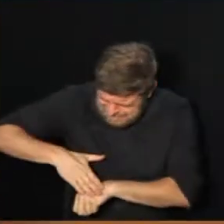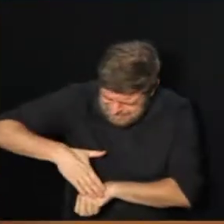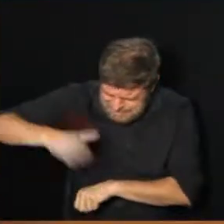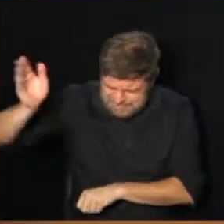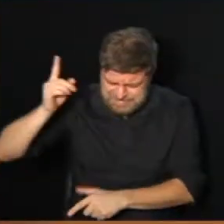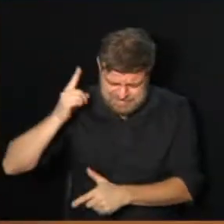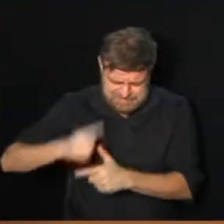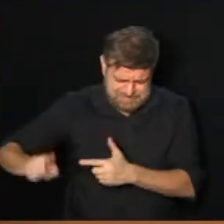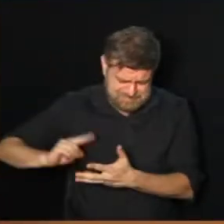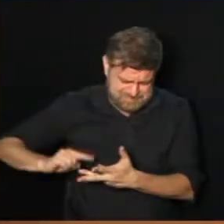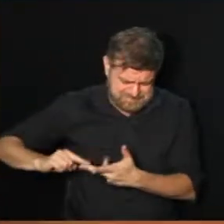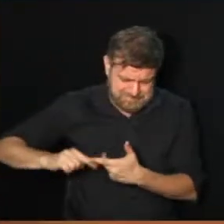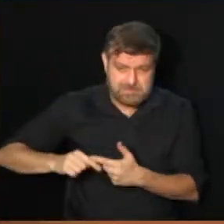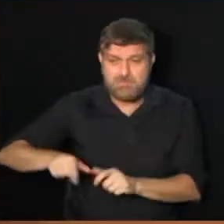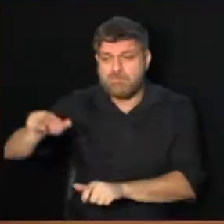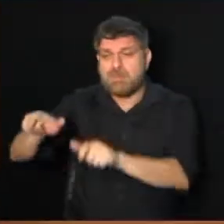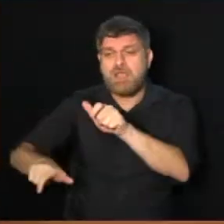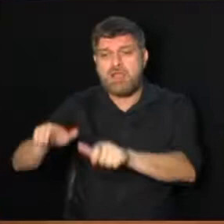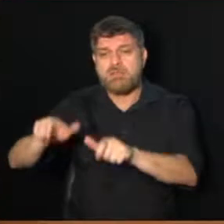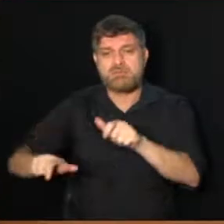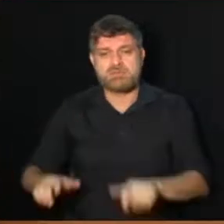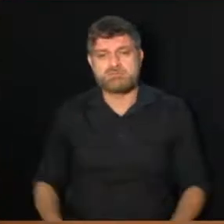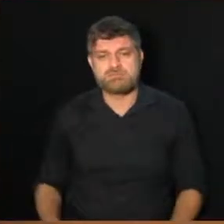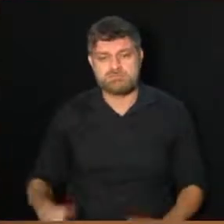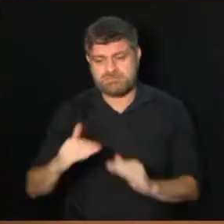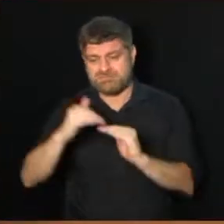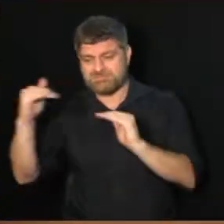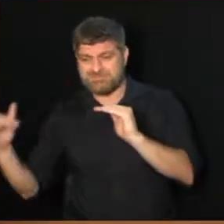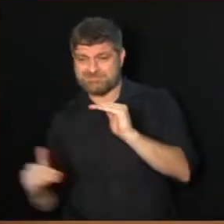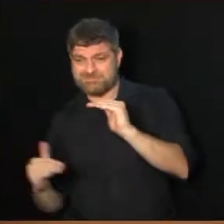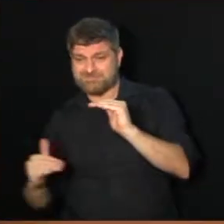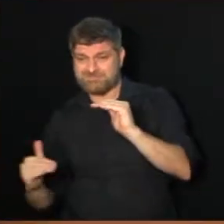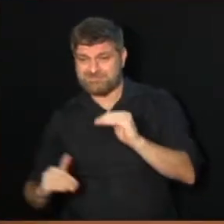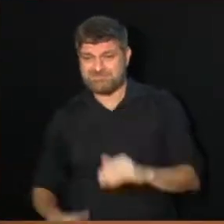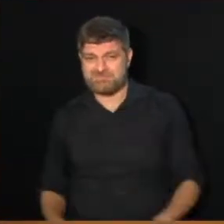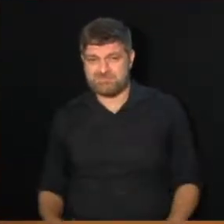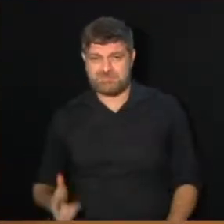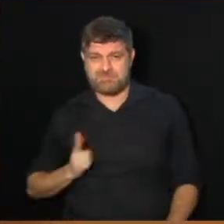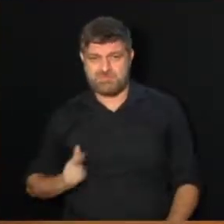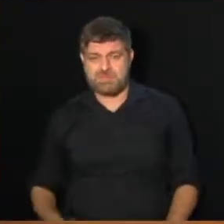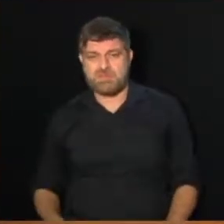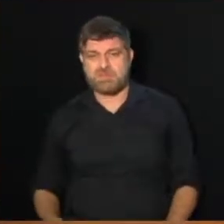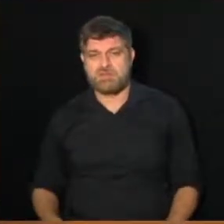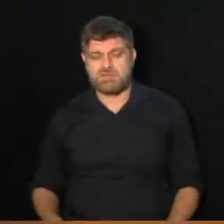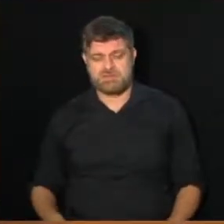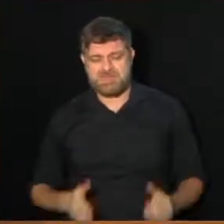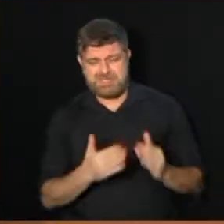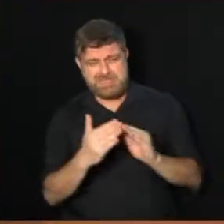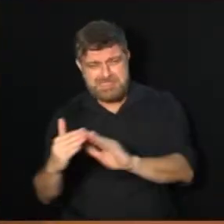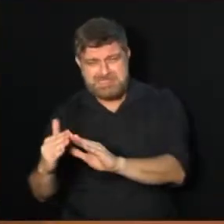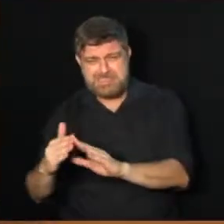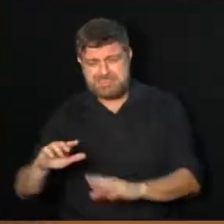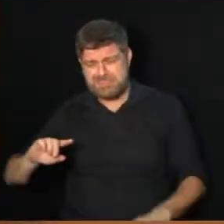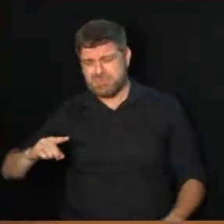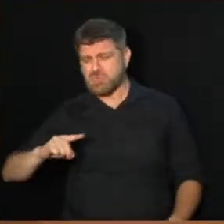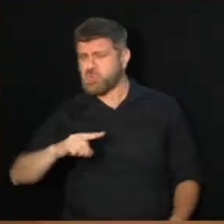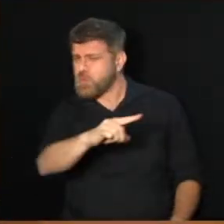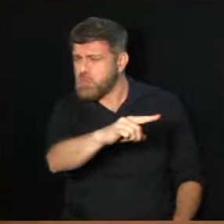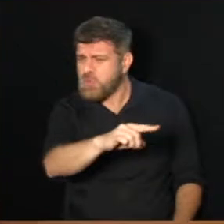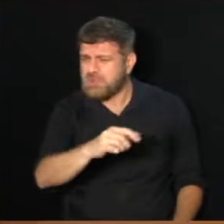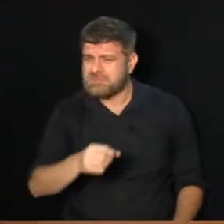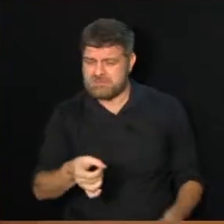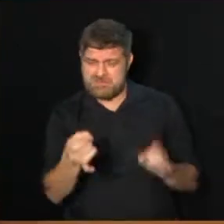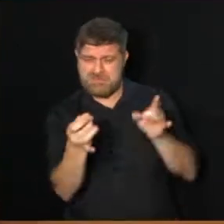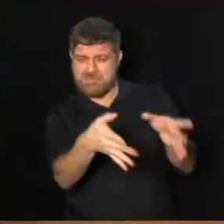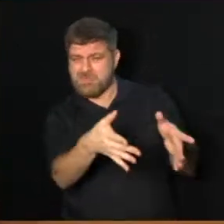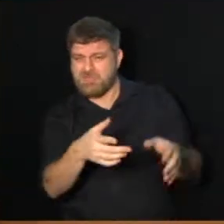município, das pessoas que estão na parte mais longe do poder público, das iniciativas